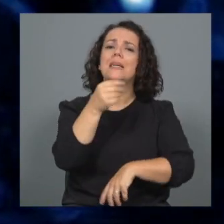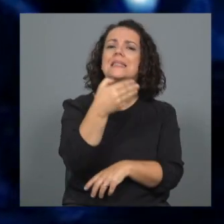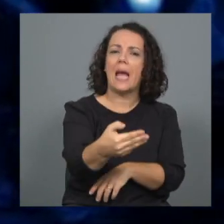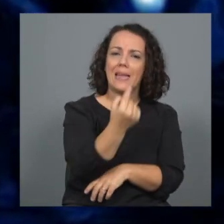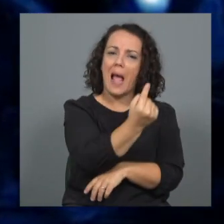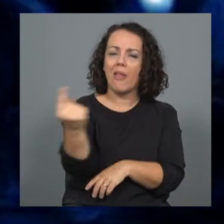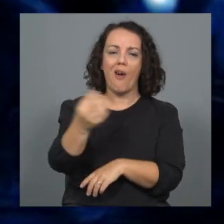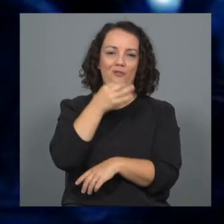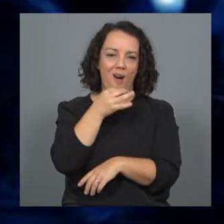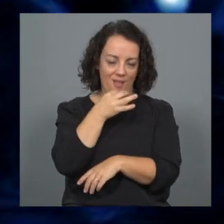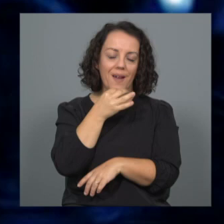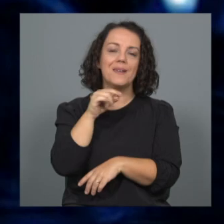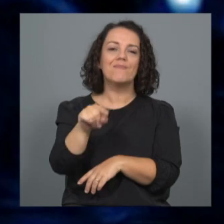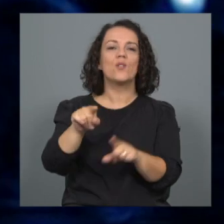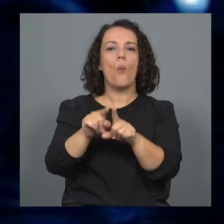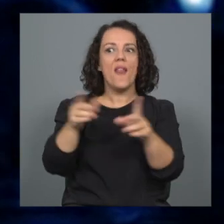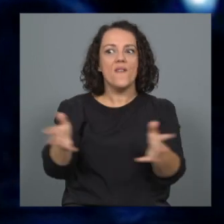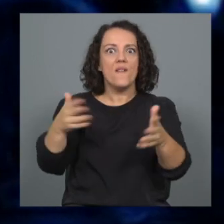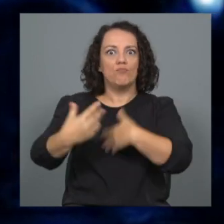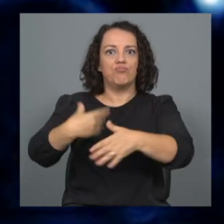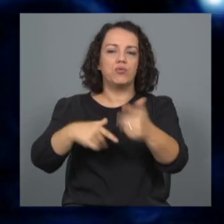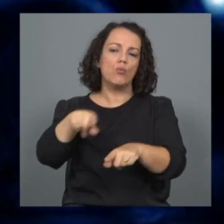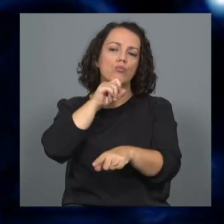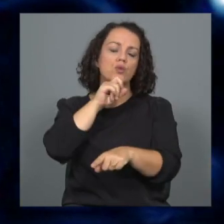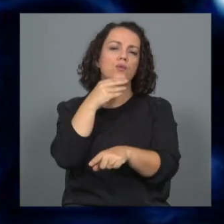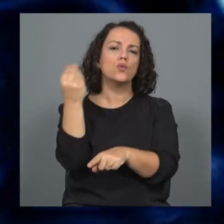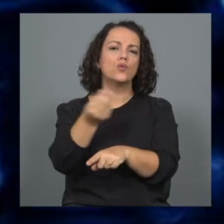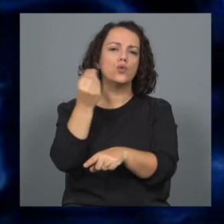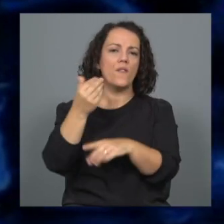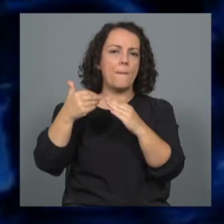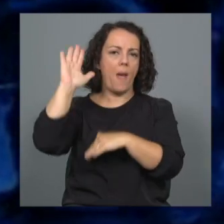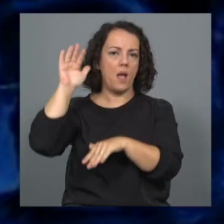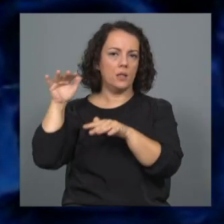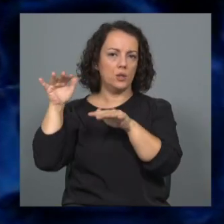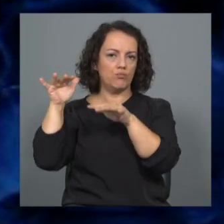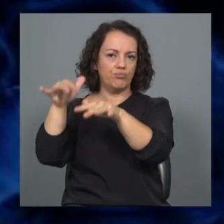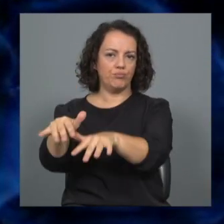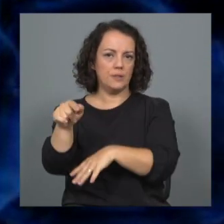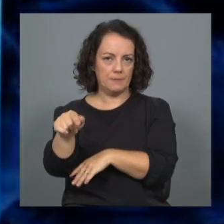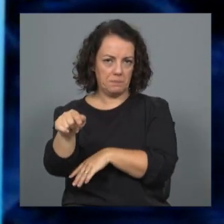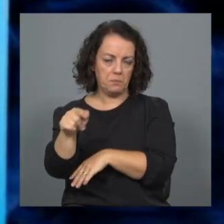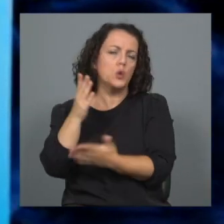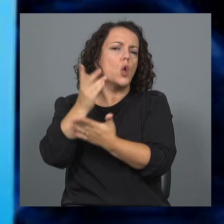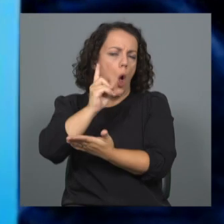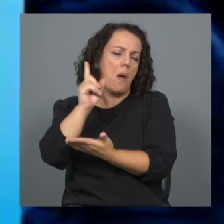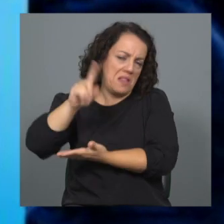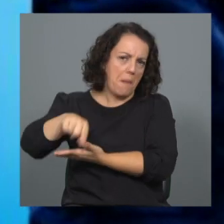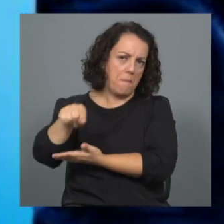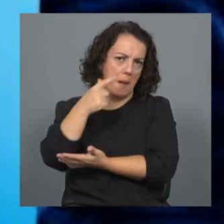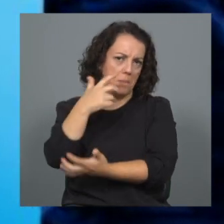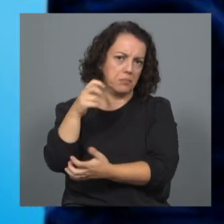em que também haverá mais presença de gente jovem, não só, mas também. E